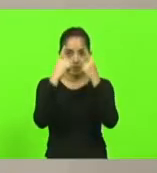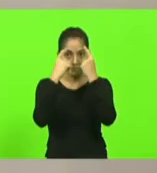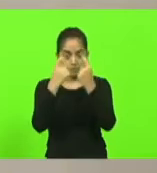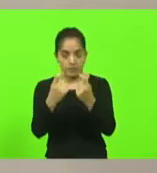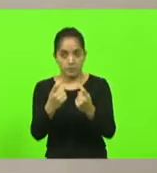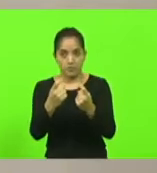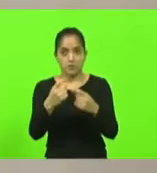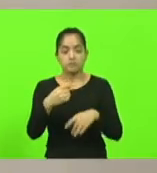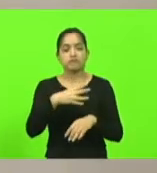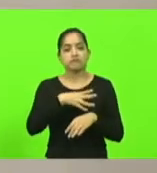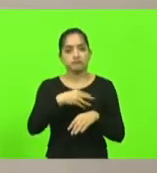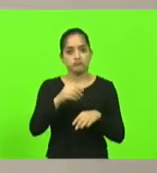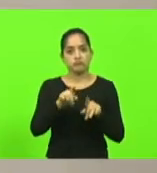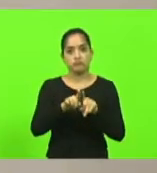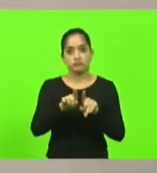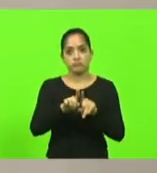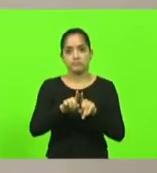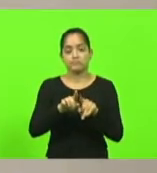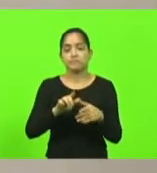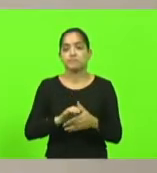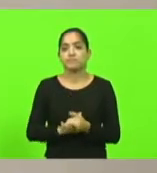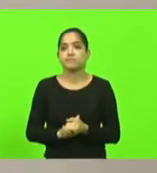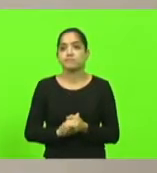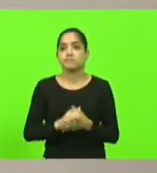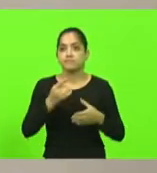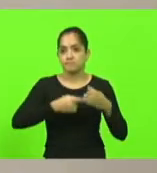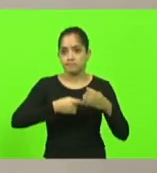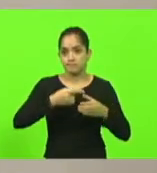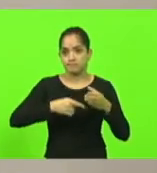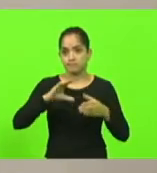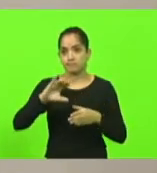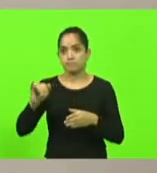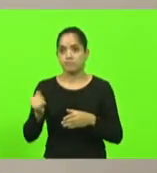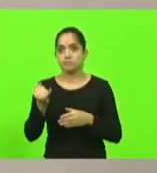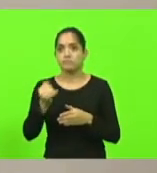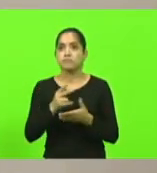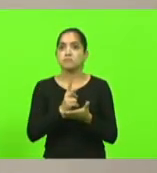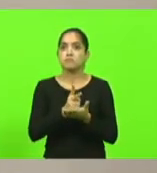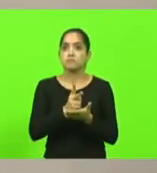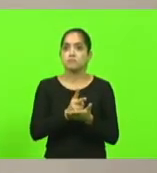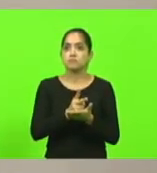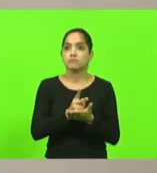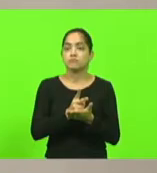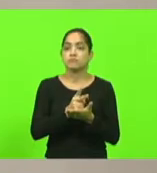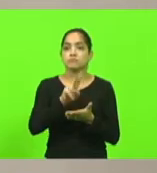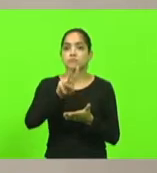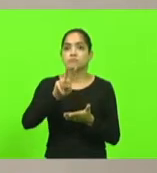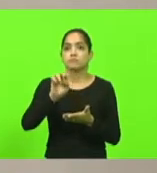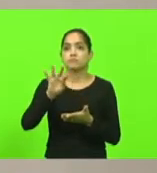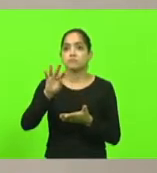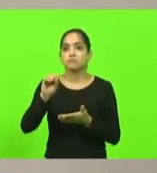outras providências, como parecer da Comissão de Constituição e Justiça, pela manutenção do veto. Relator, deputado